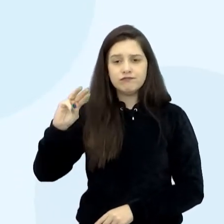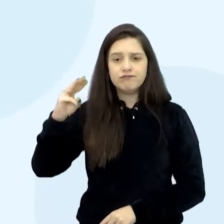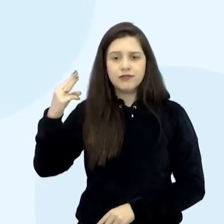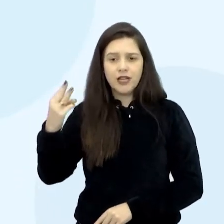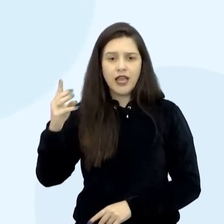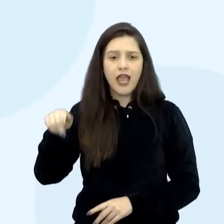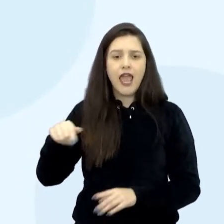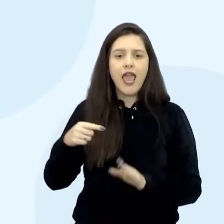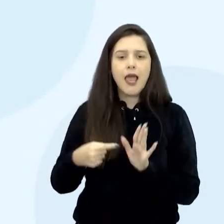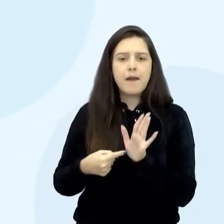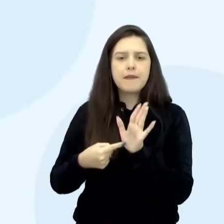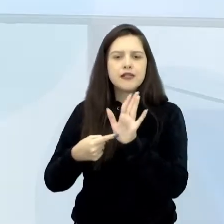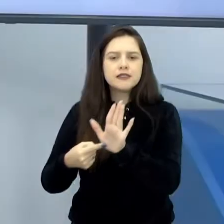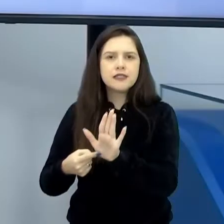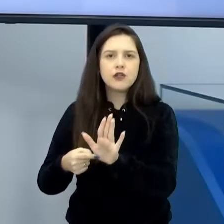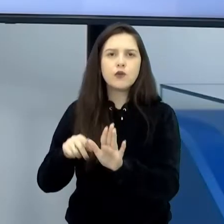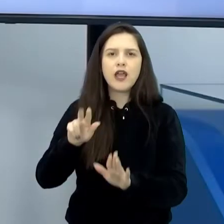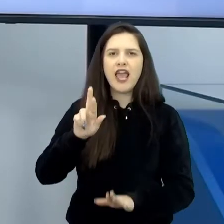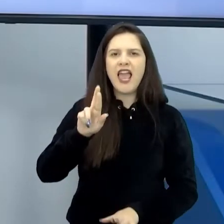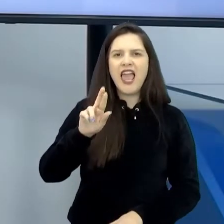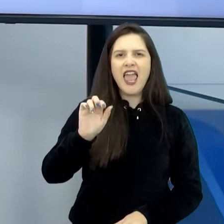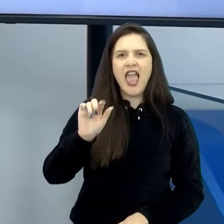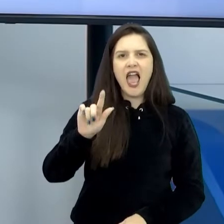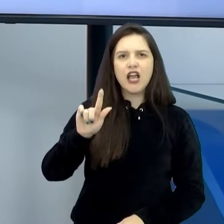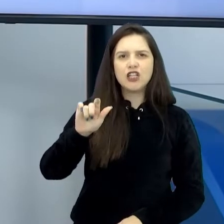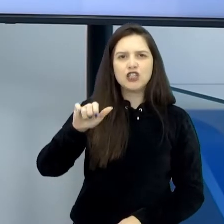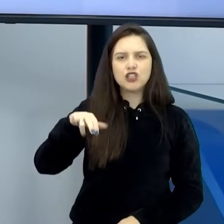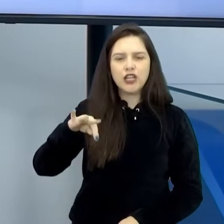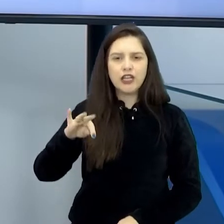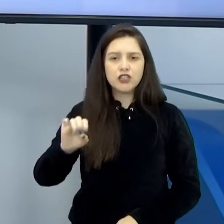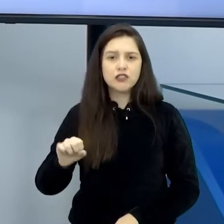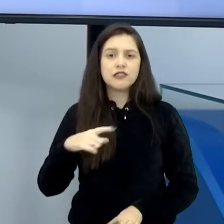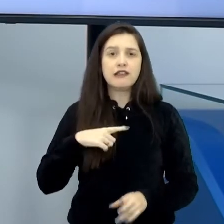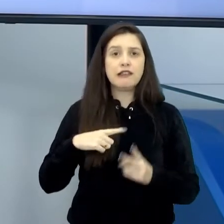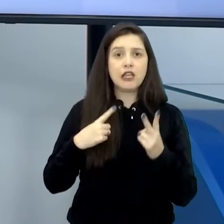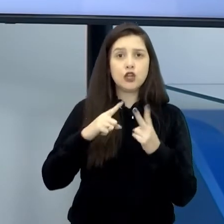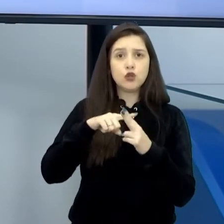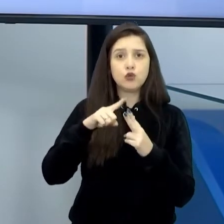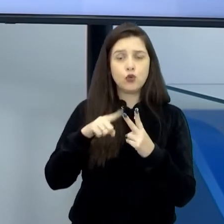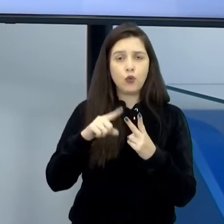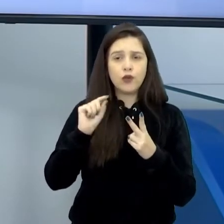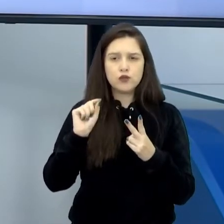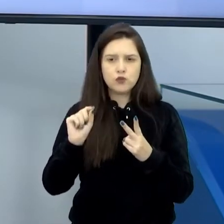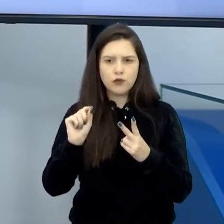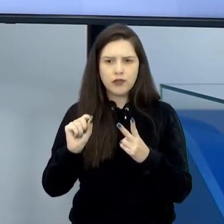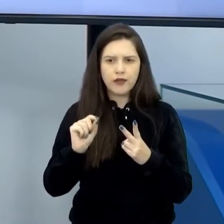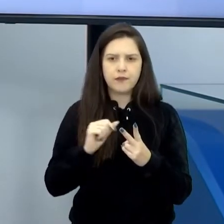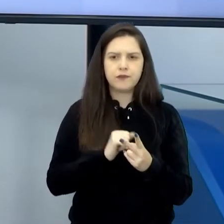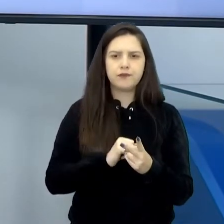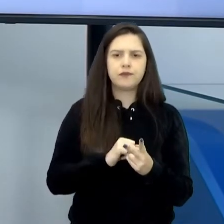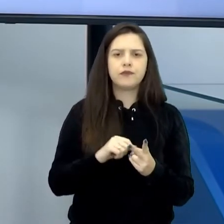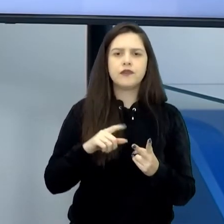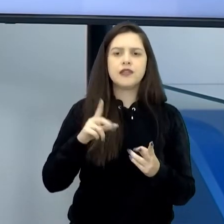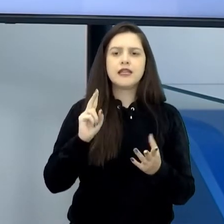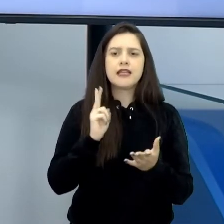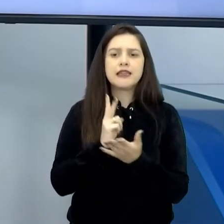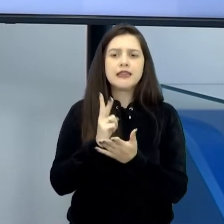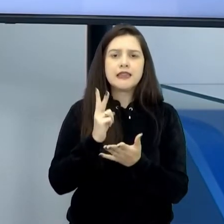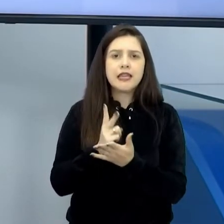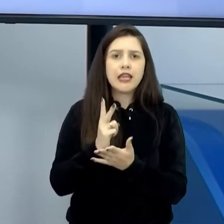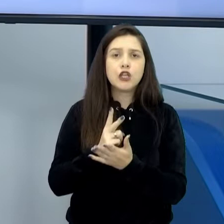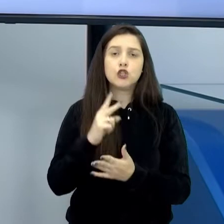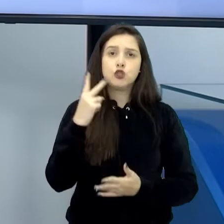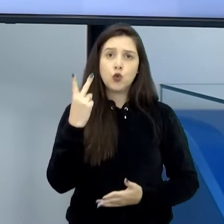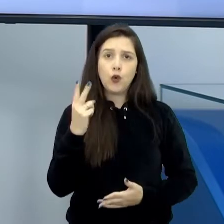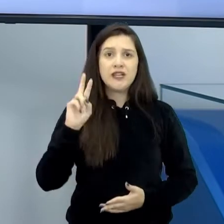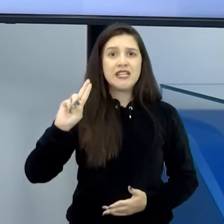os reagentes. Então, numa reação química, nós temos 2 reagentes, deixa eu voltar aqui um pouquinho. Nós temos sempre 2